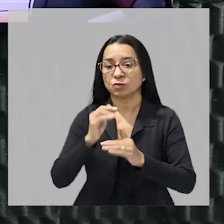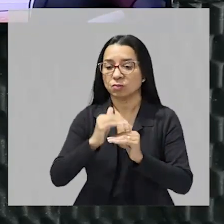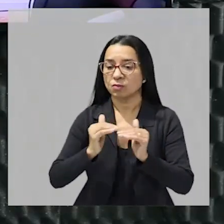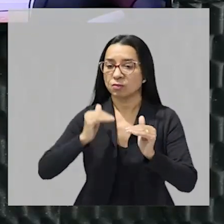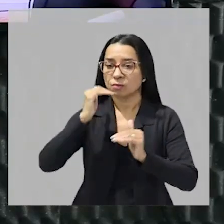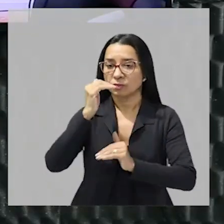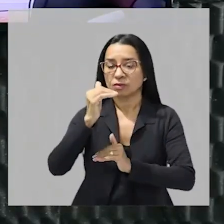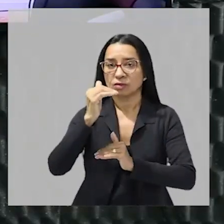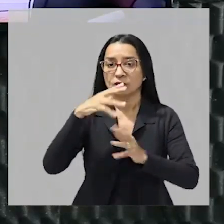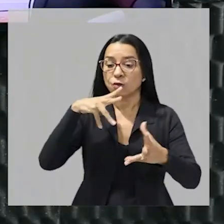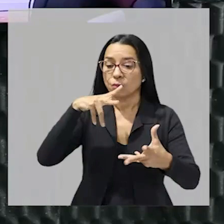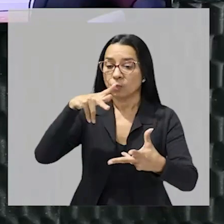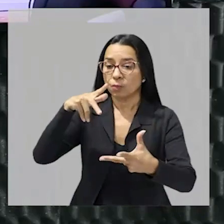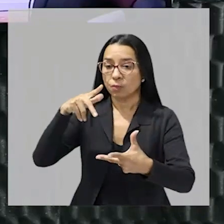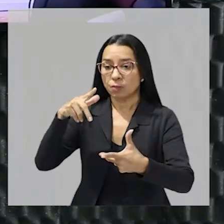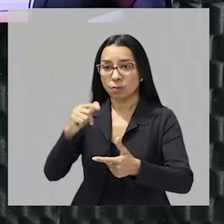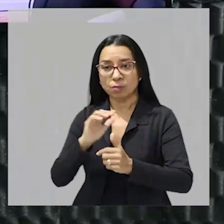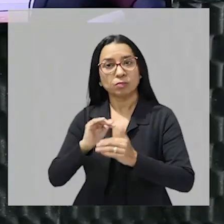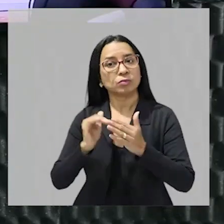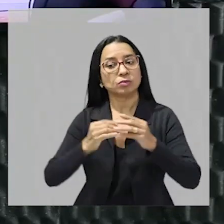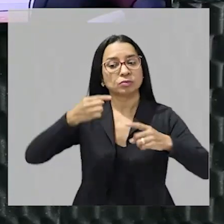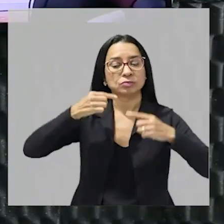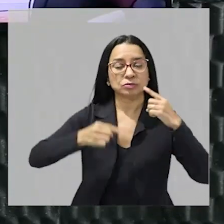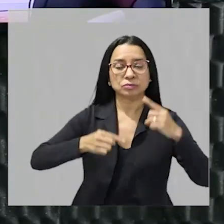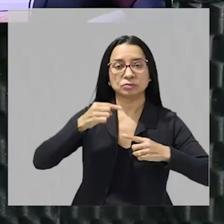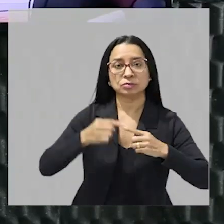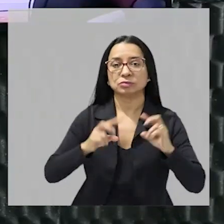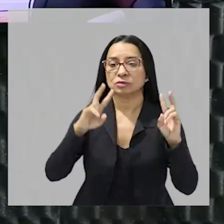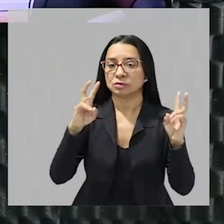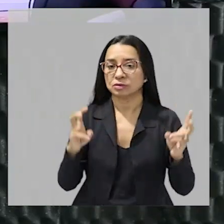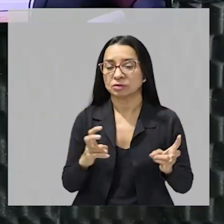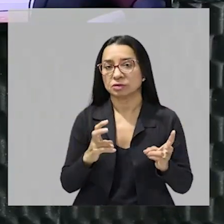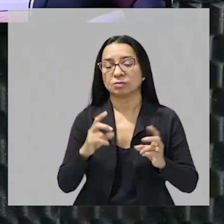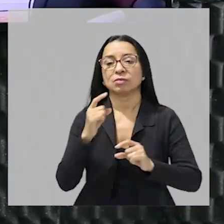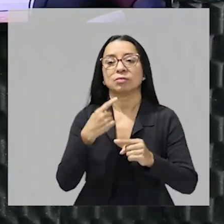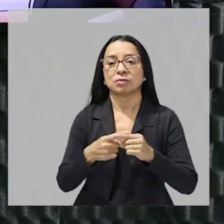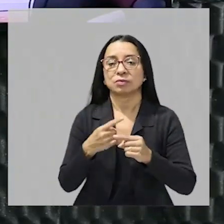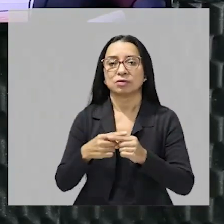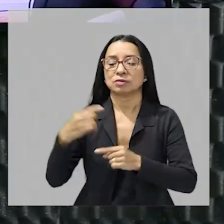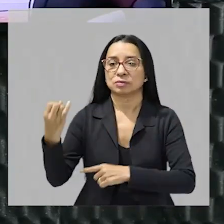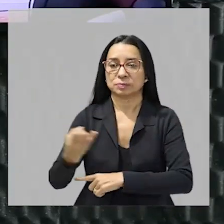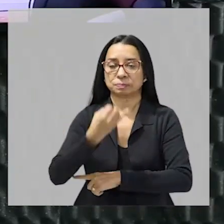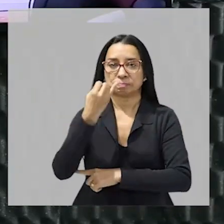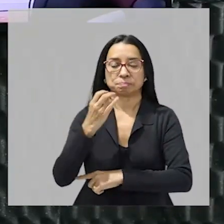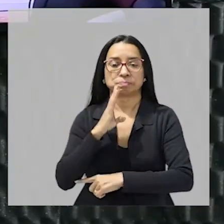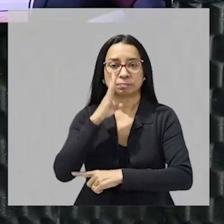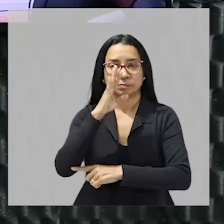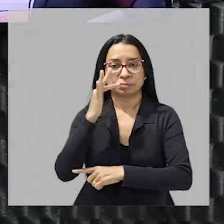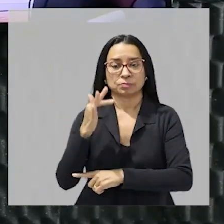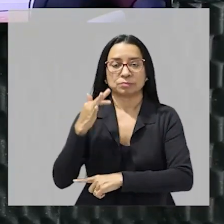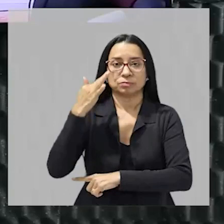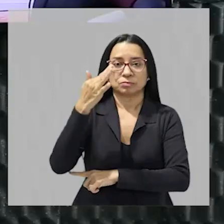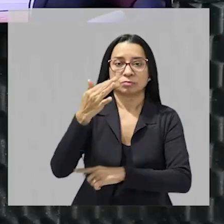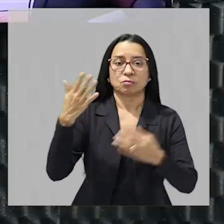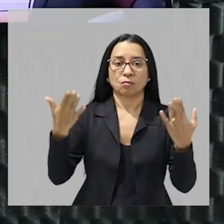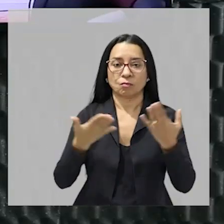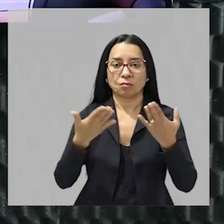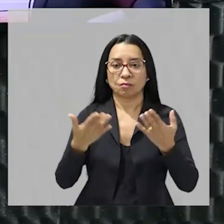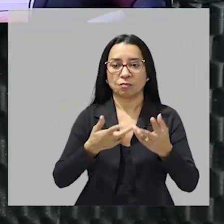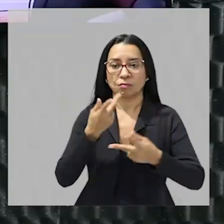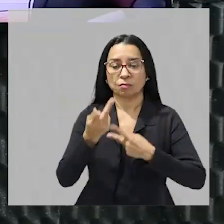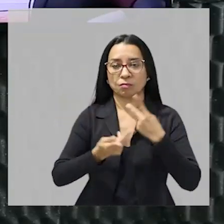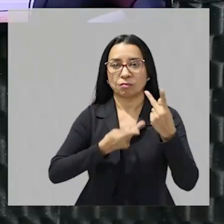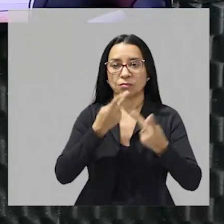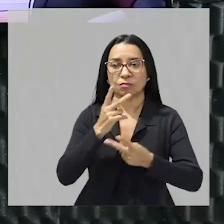tá? O mundo todo discute essa temática, porque é uma temática muito importante, principalmente para o futuro. Hoje nós